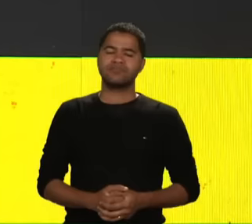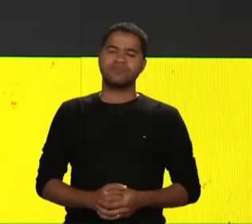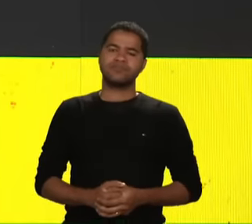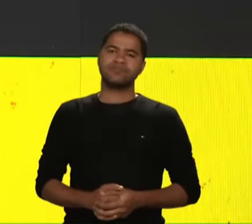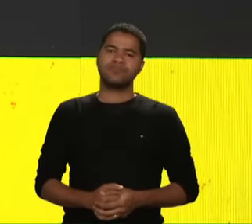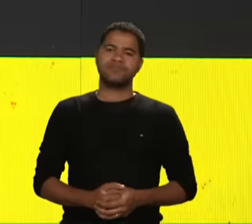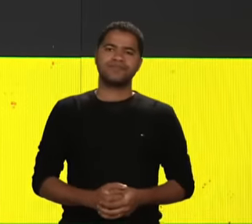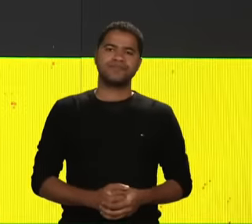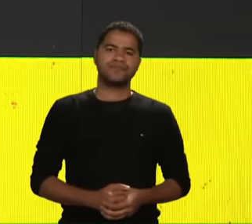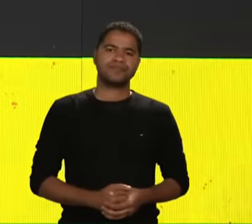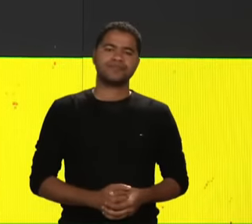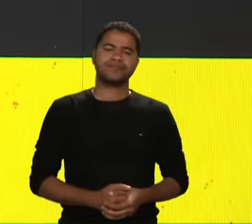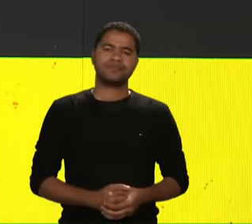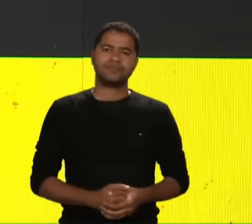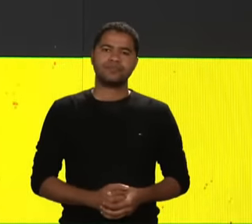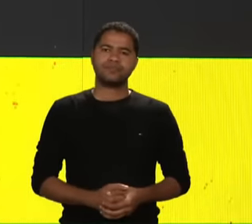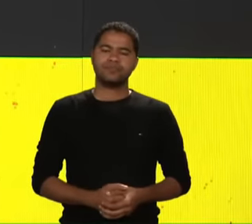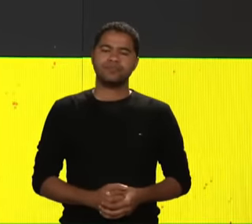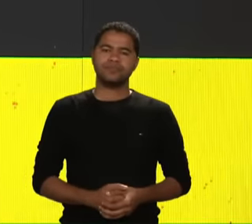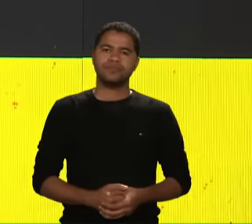inimigos.